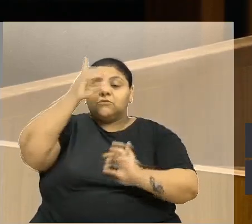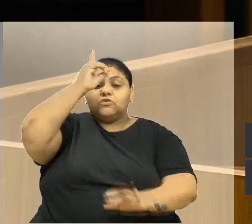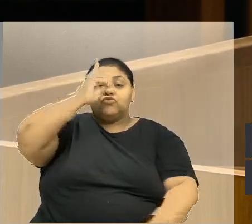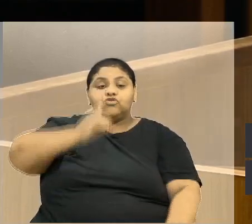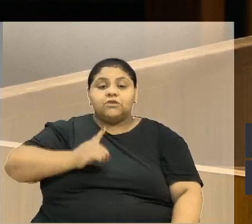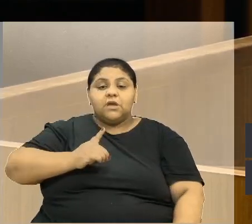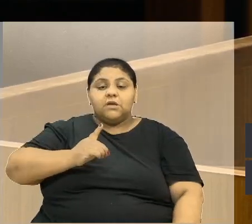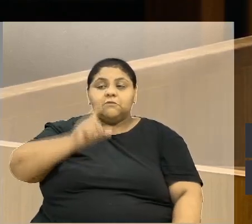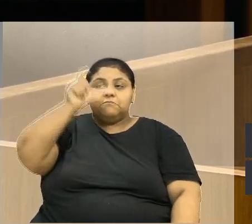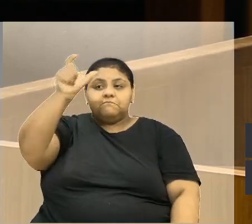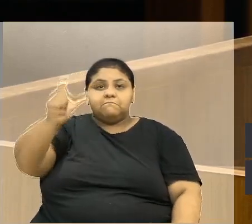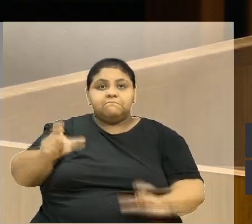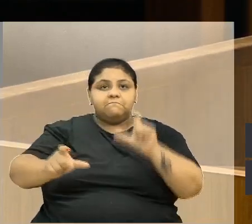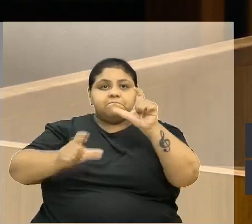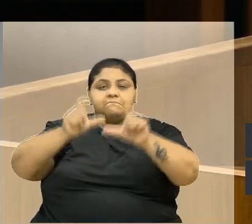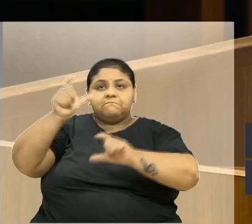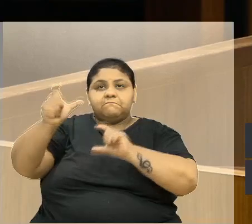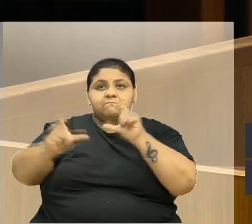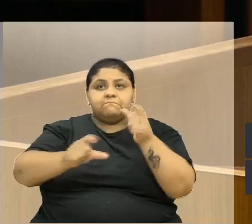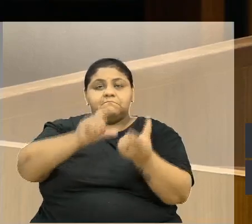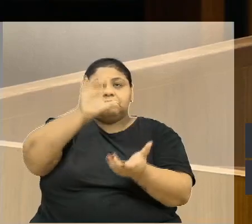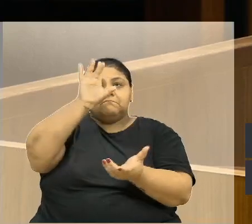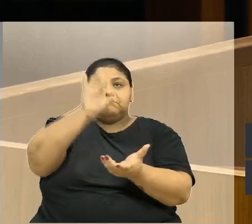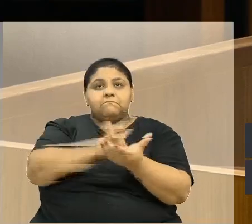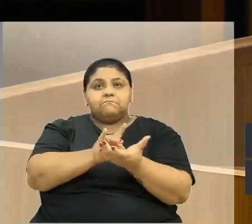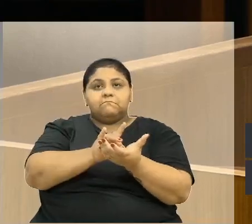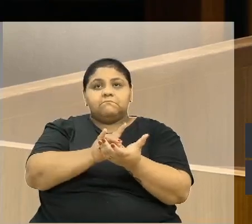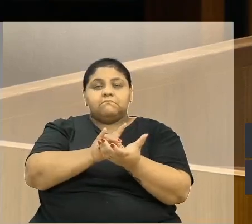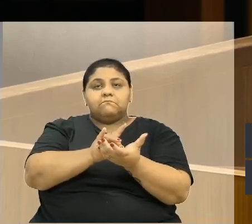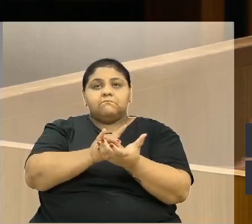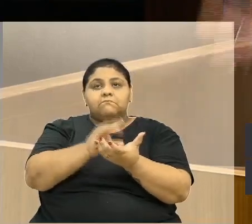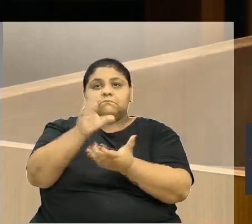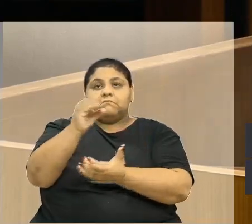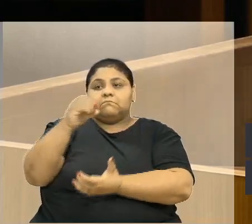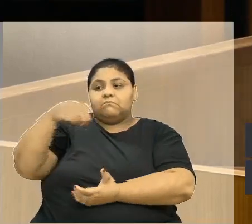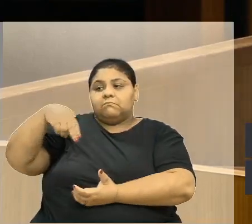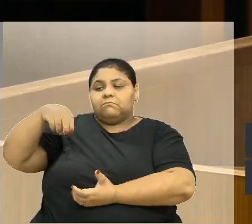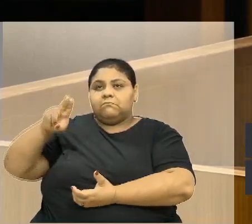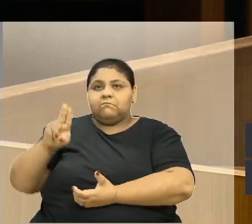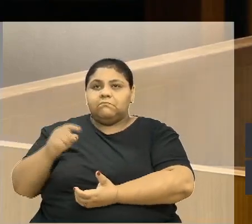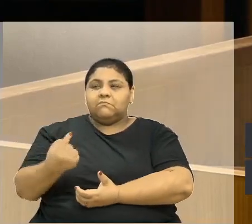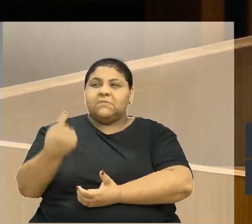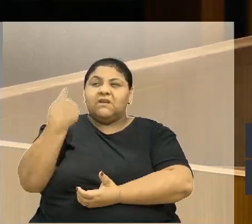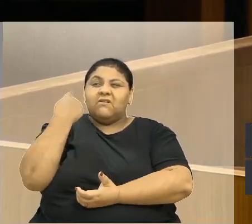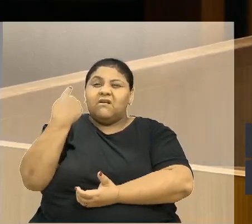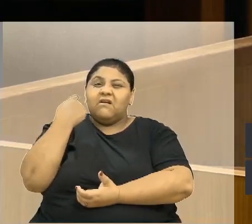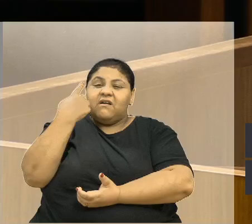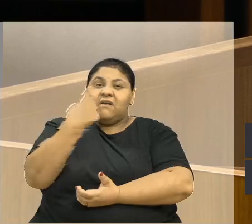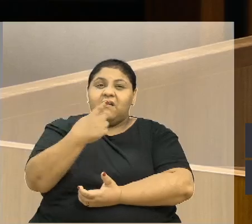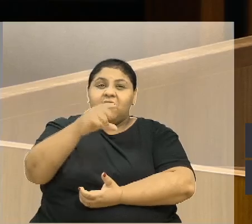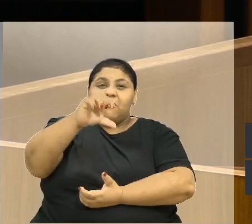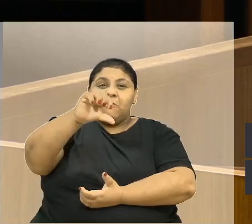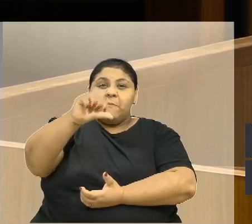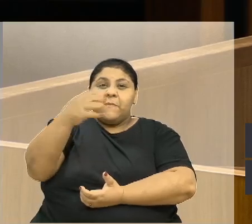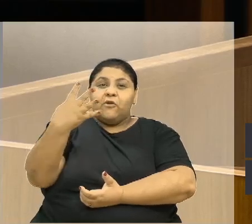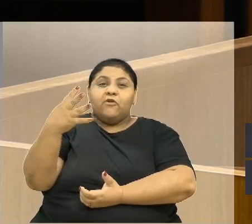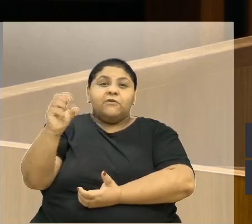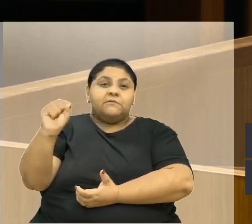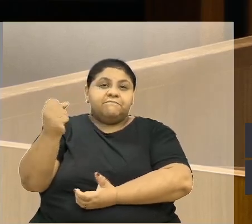Direitos Humanos, estabelecido pela ONU lá em